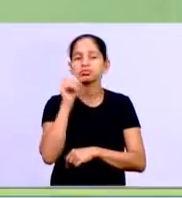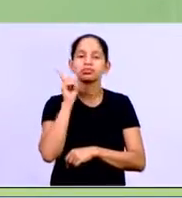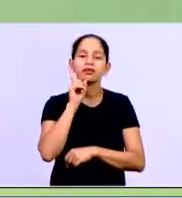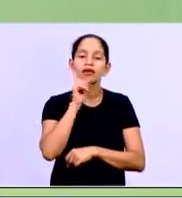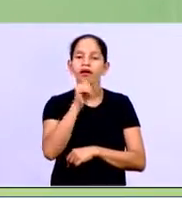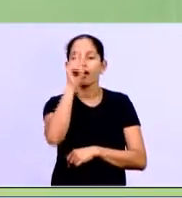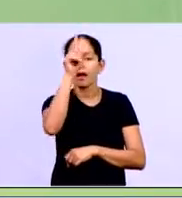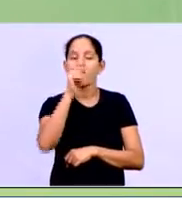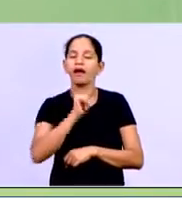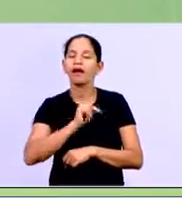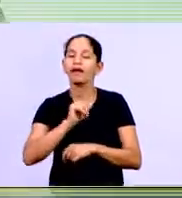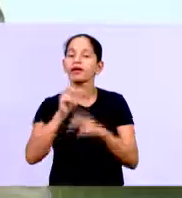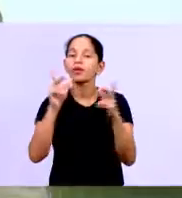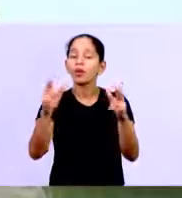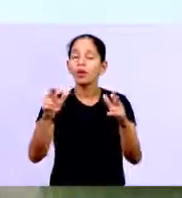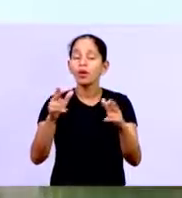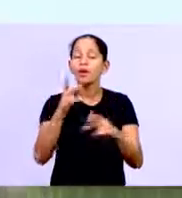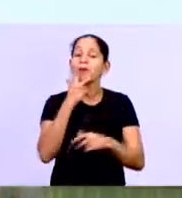tem